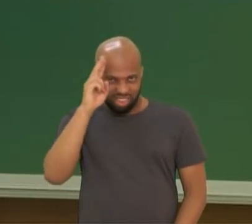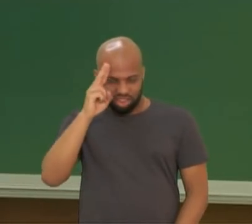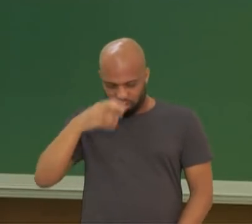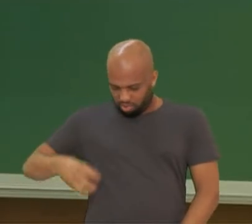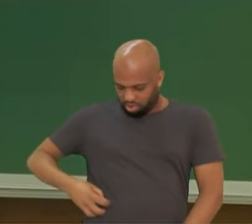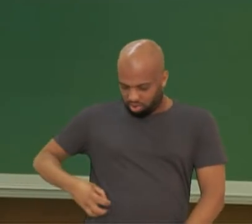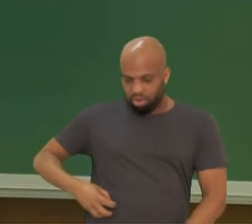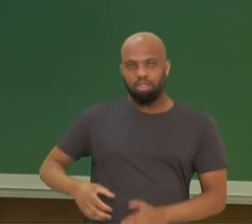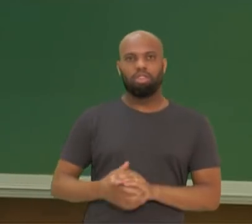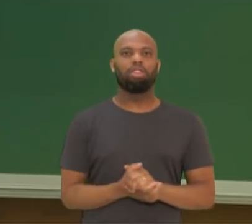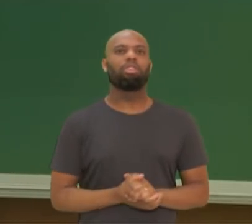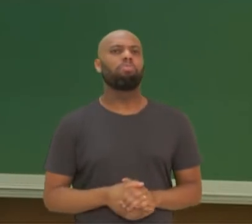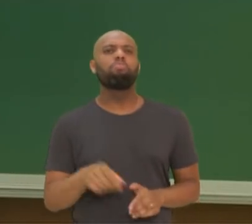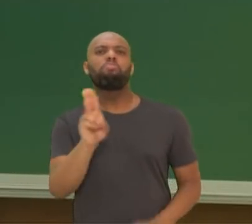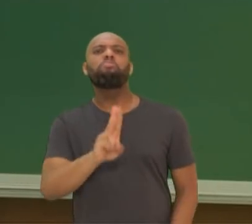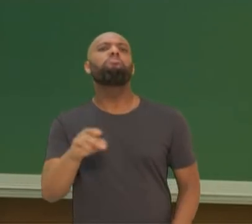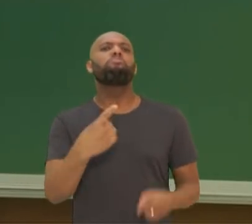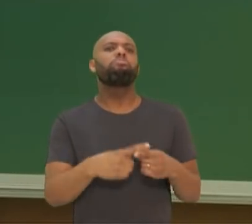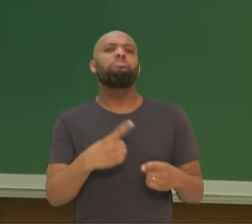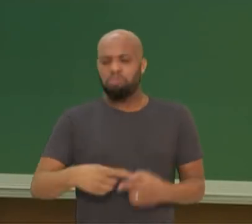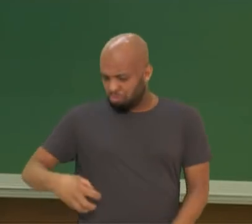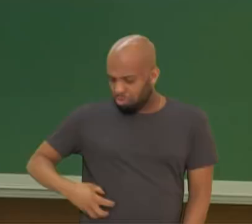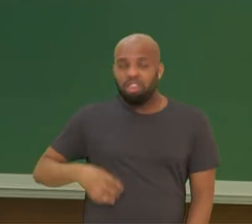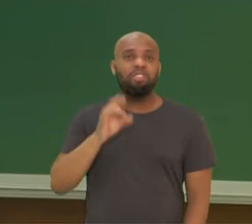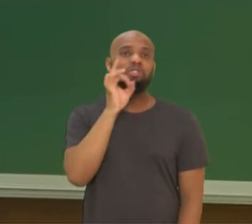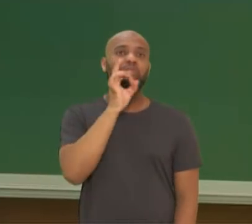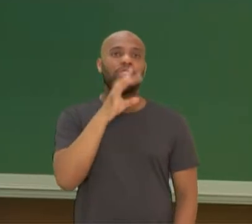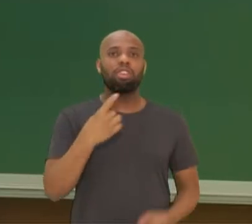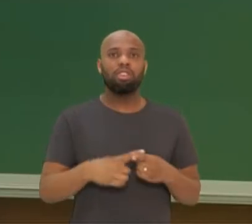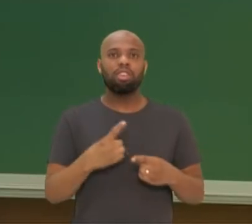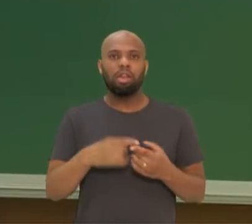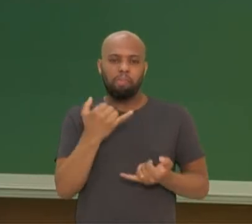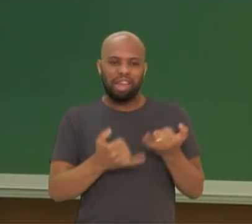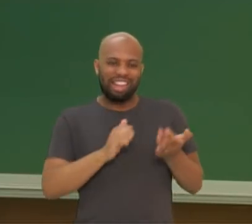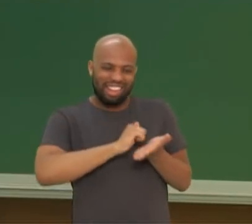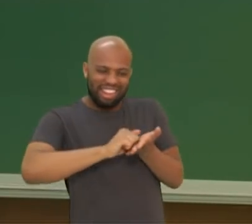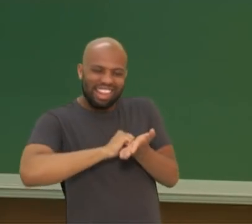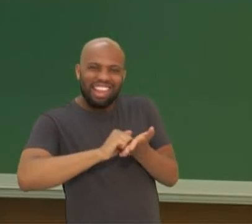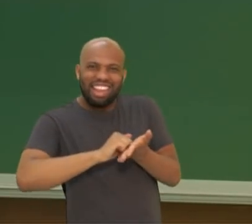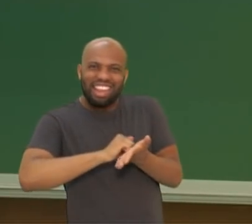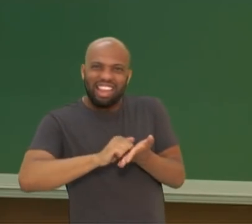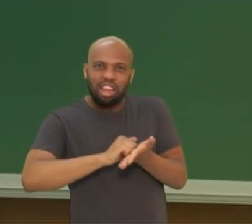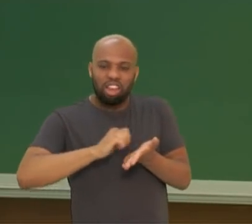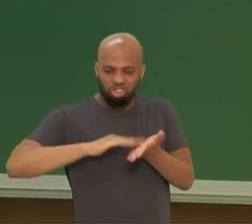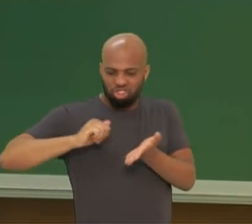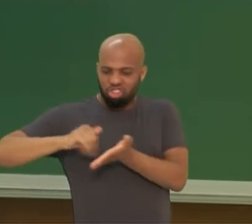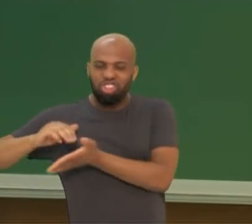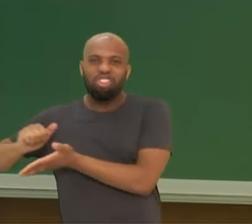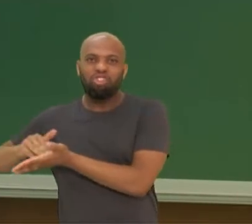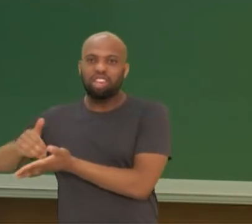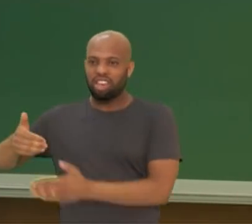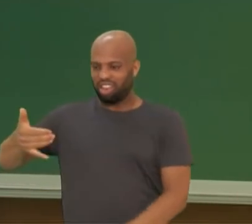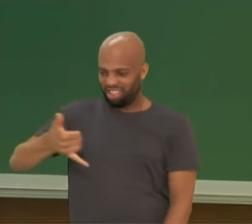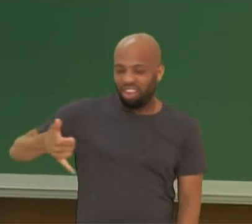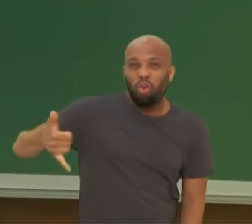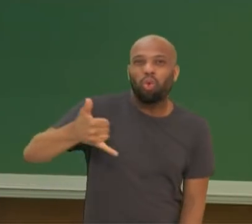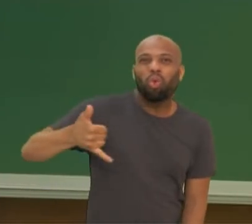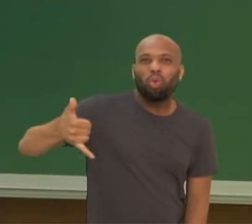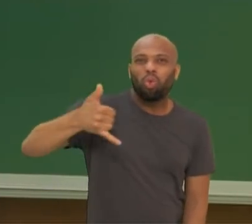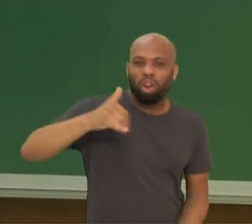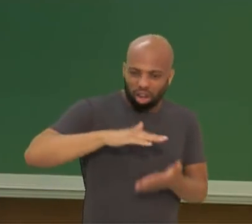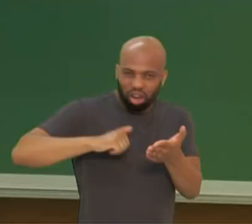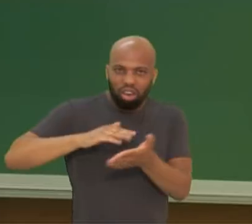verde. E para que ela serve? Essa bile é como se fosse um detergente. Ela vai atuar nos lipídios,